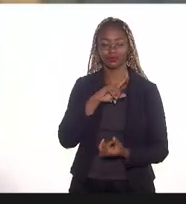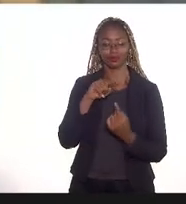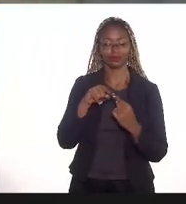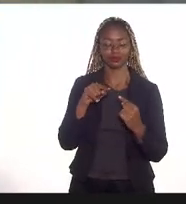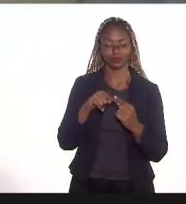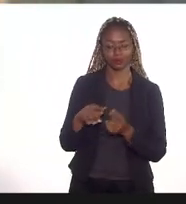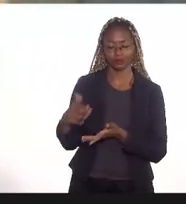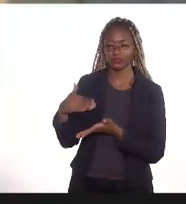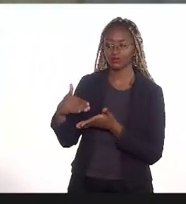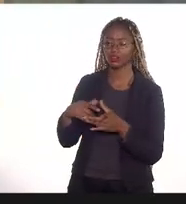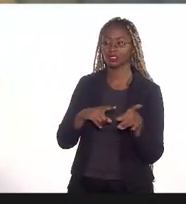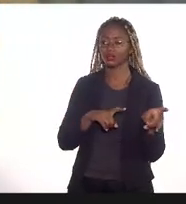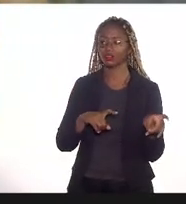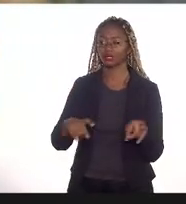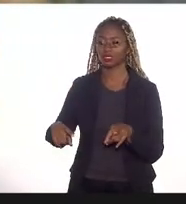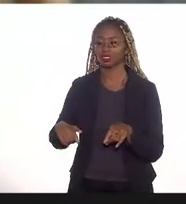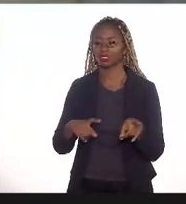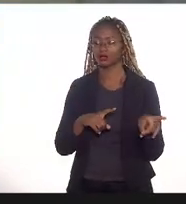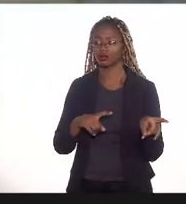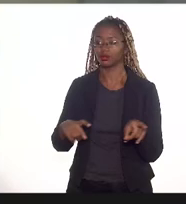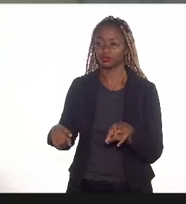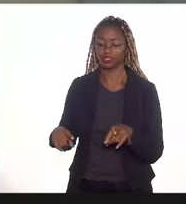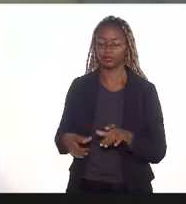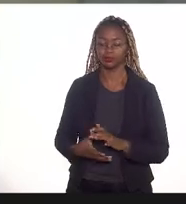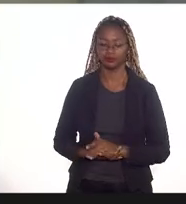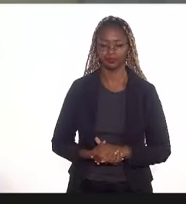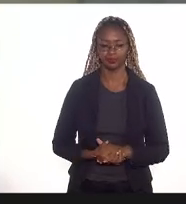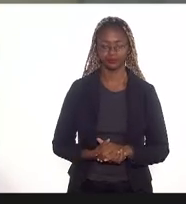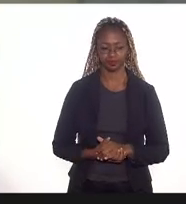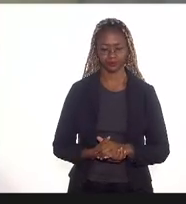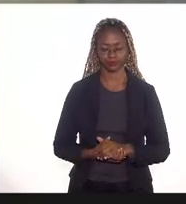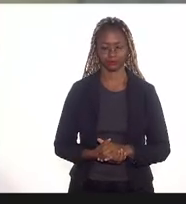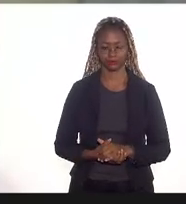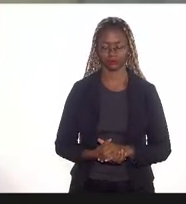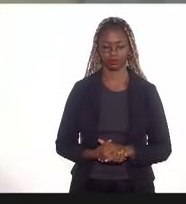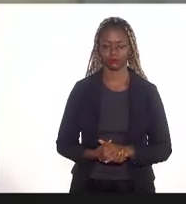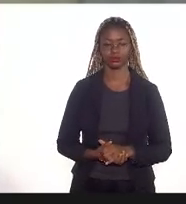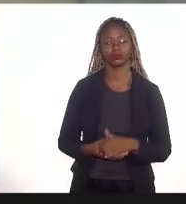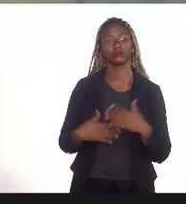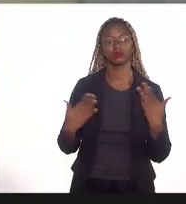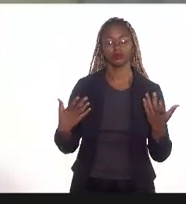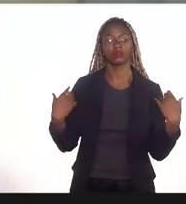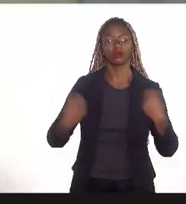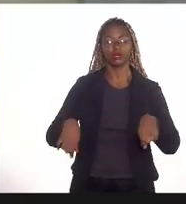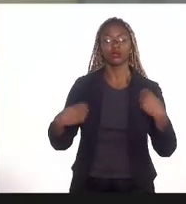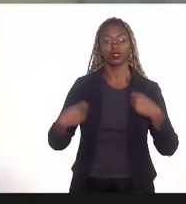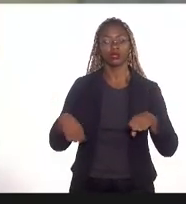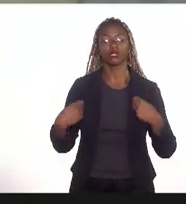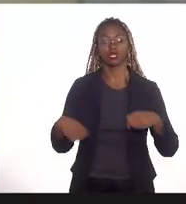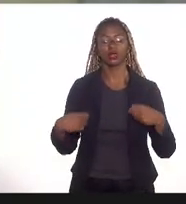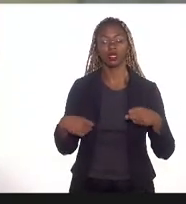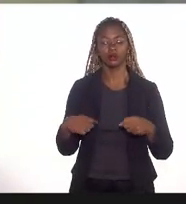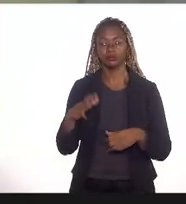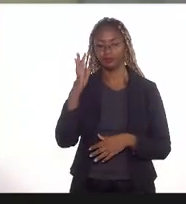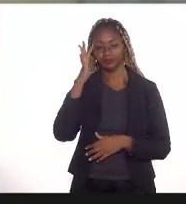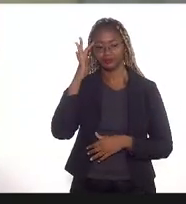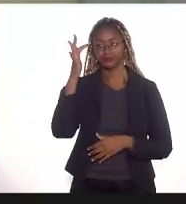com o desenvolvimento econômico, nas nossas audiências públicas, que era necessário, no